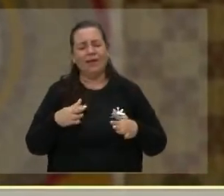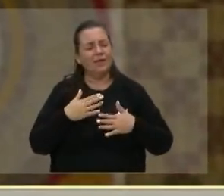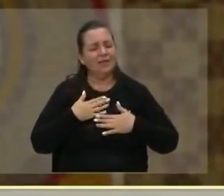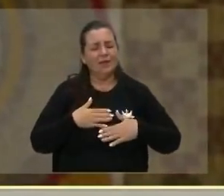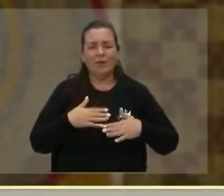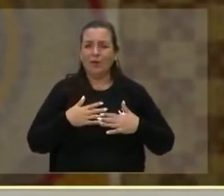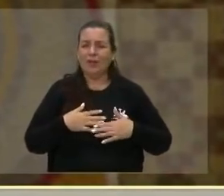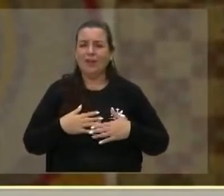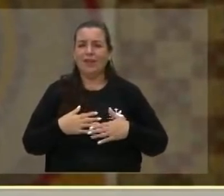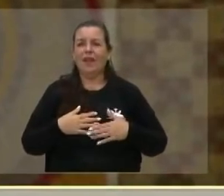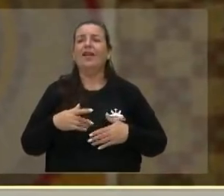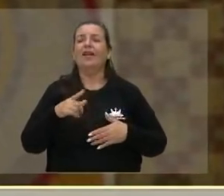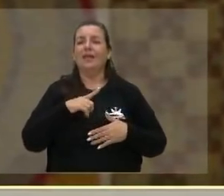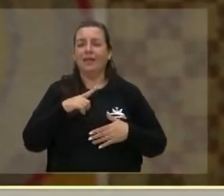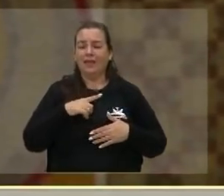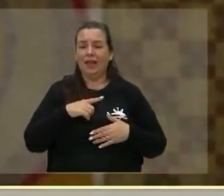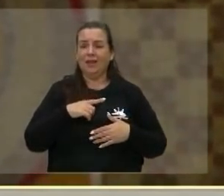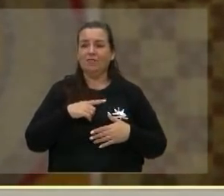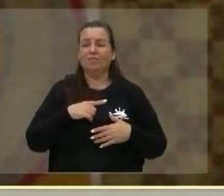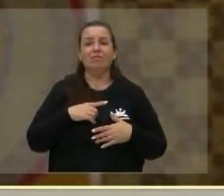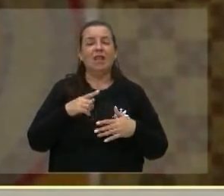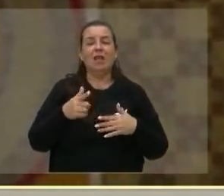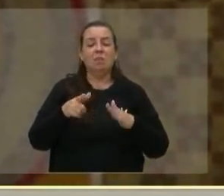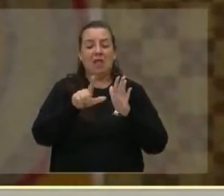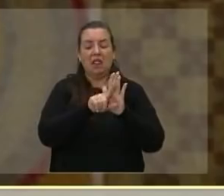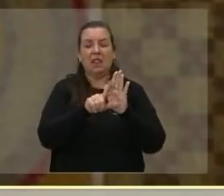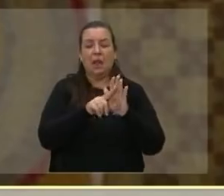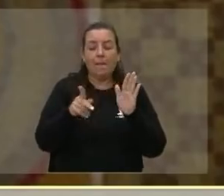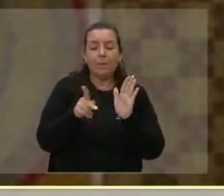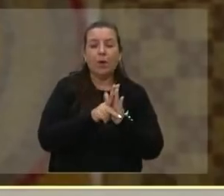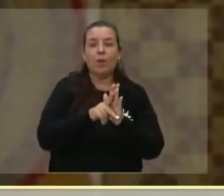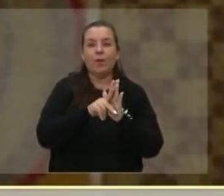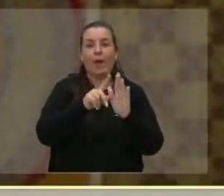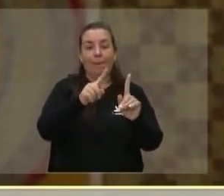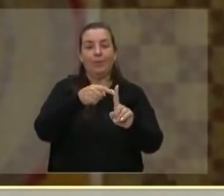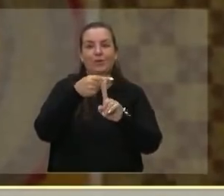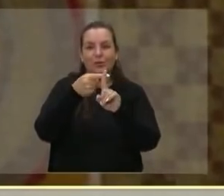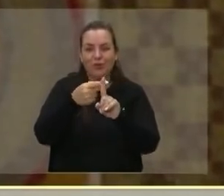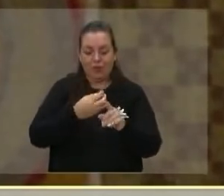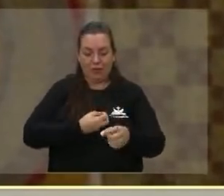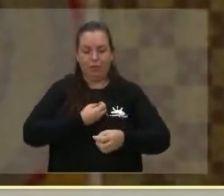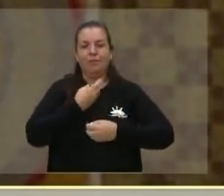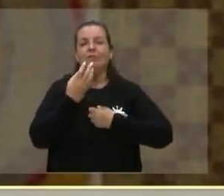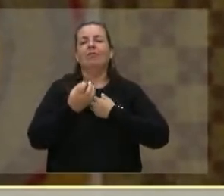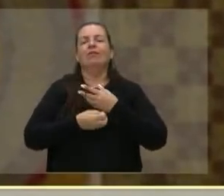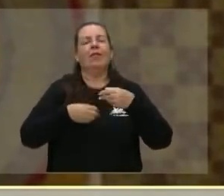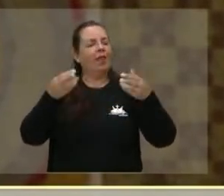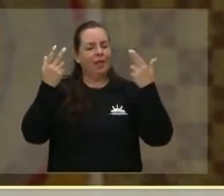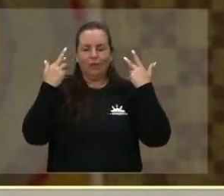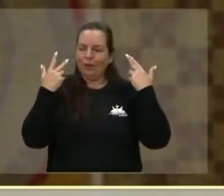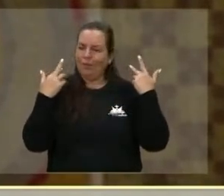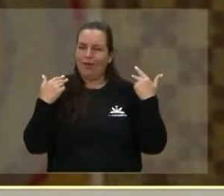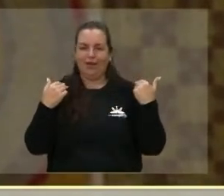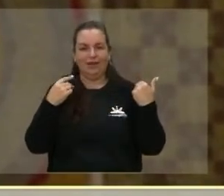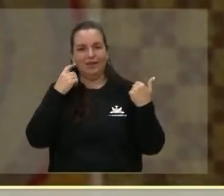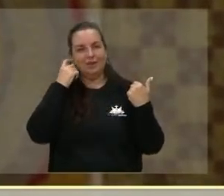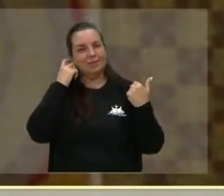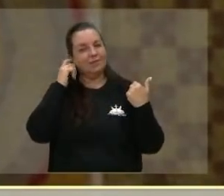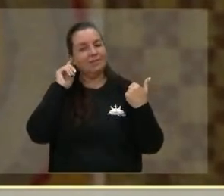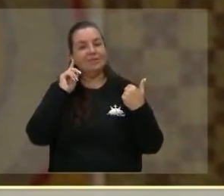moral positiva fica lei moral positiva real que brota naturalmente transporta